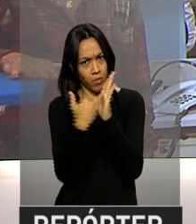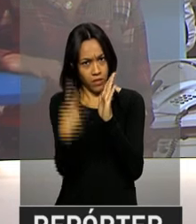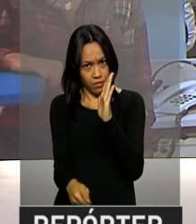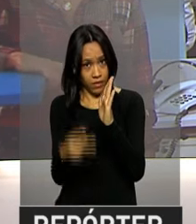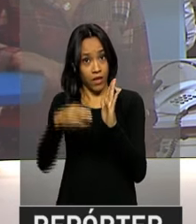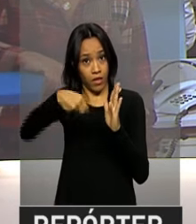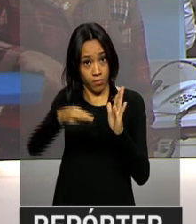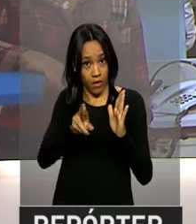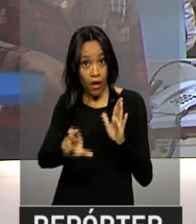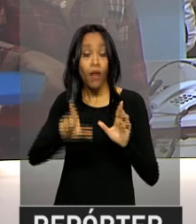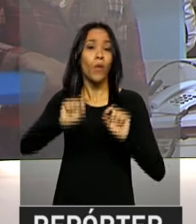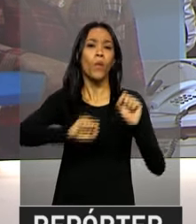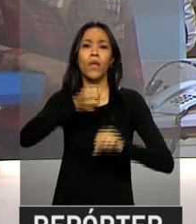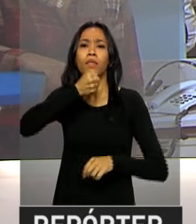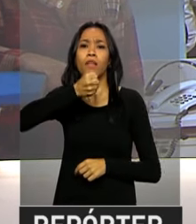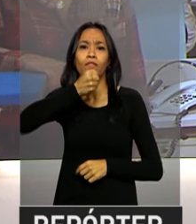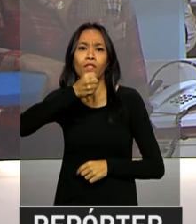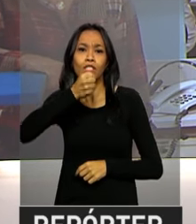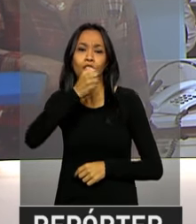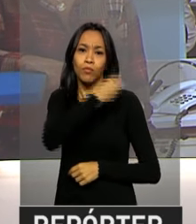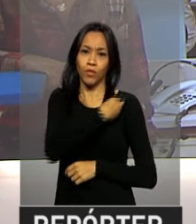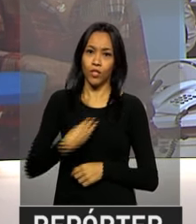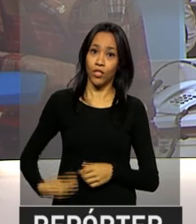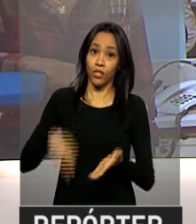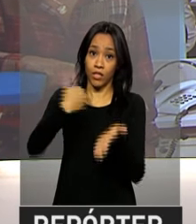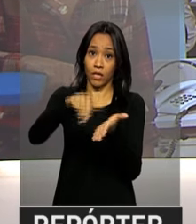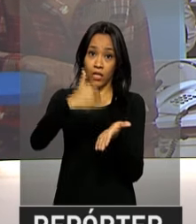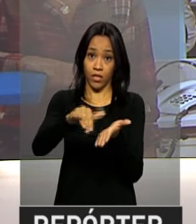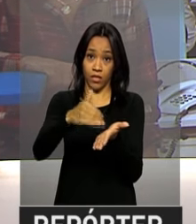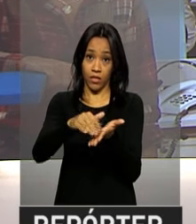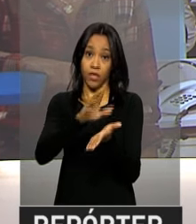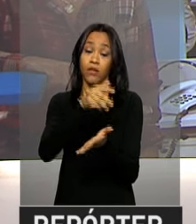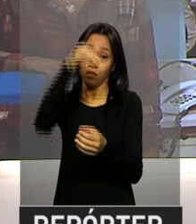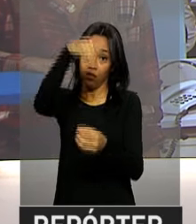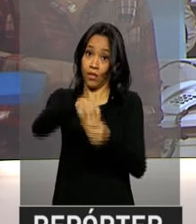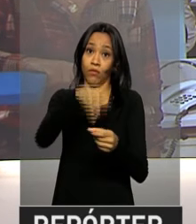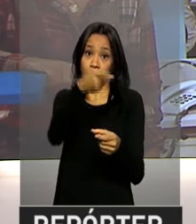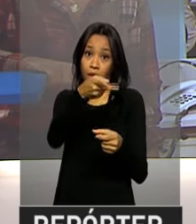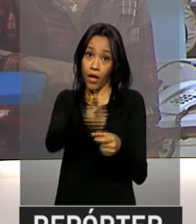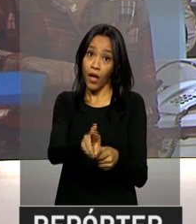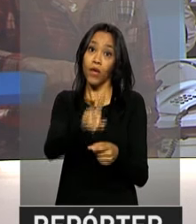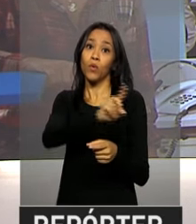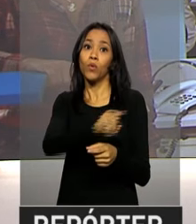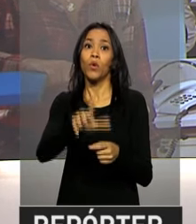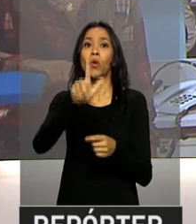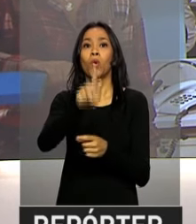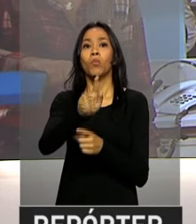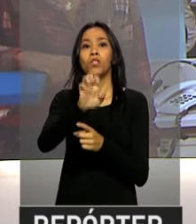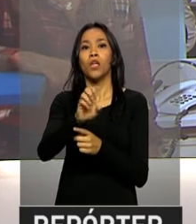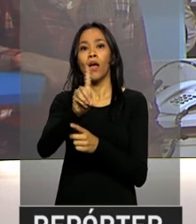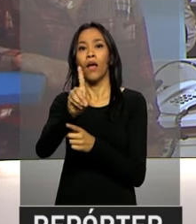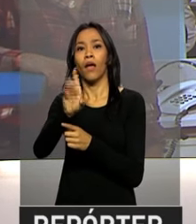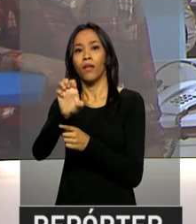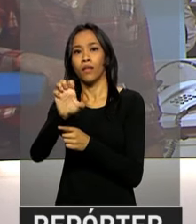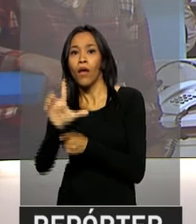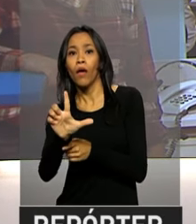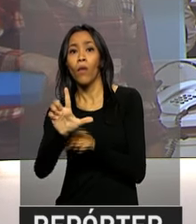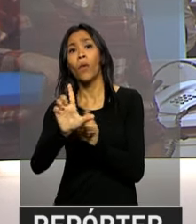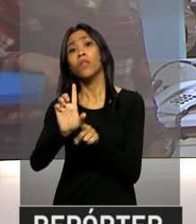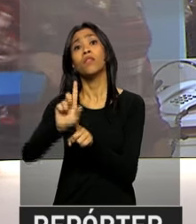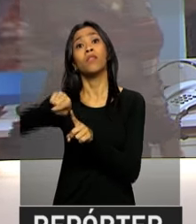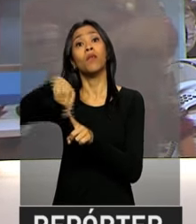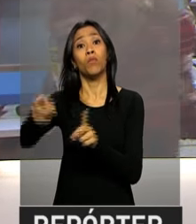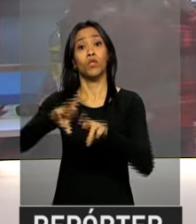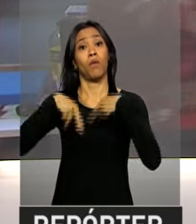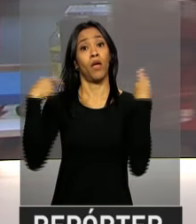a entrevista coletiva concedida pelo ministro da secretaria de governo da presidência gedel Vieira Lima após a reunião do